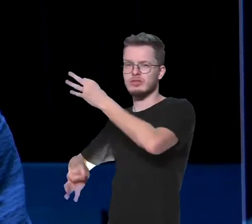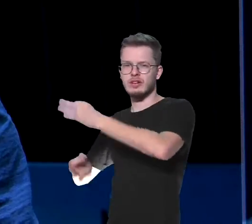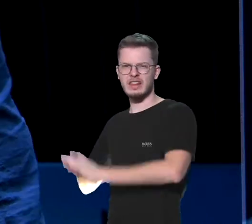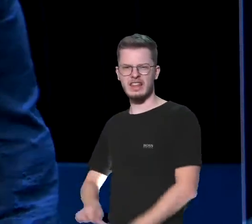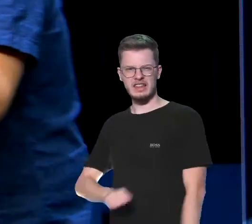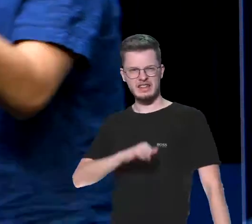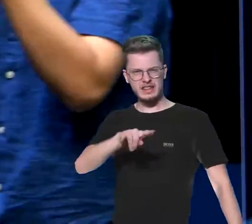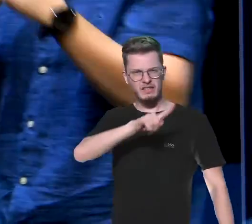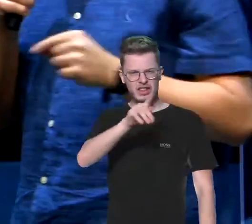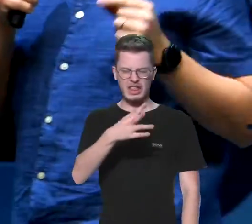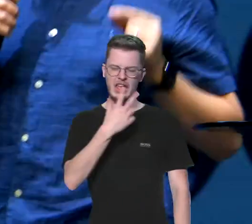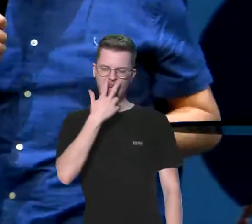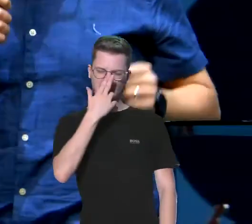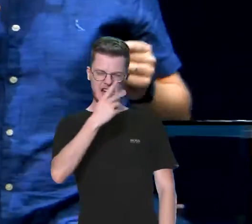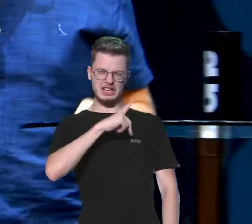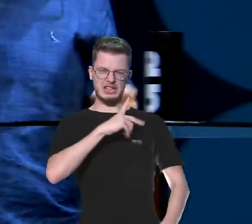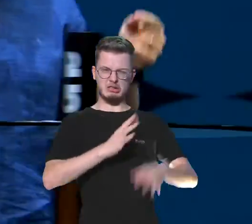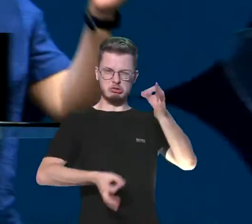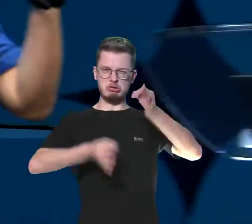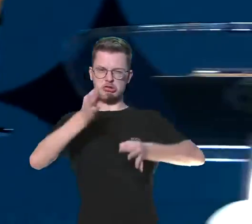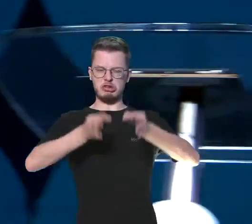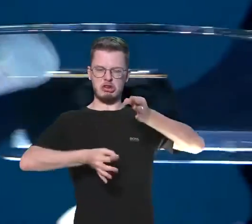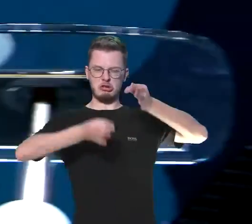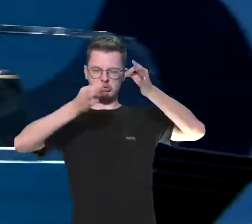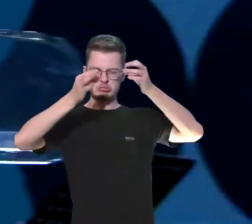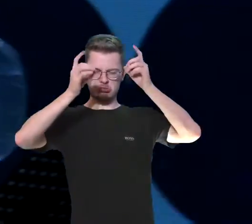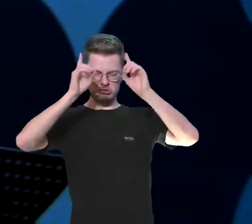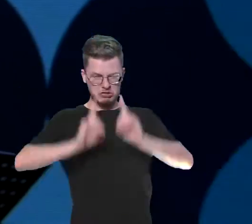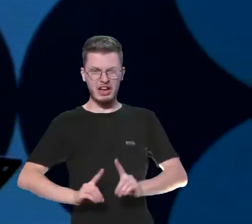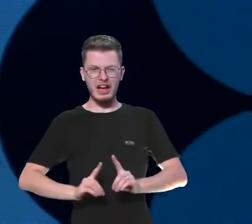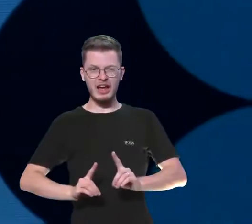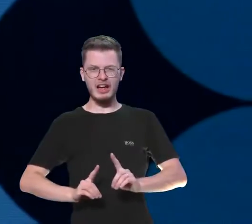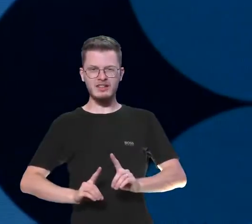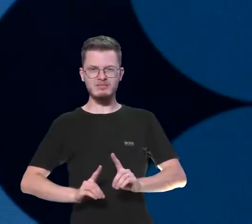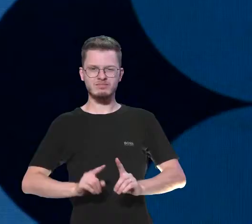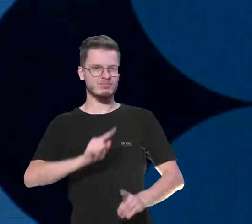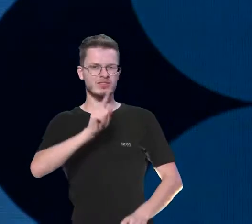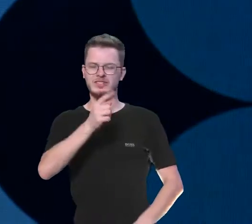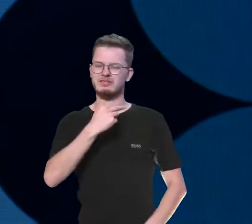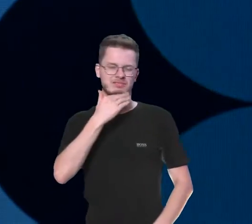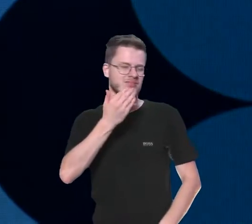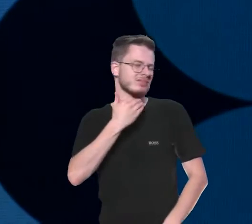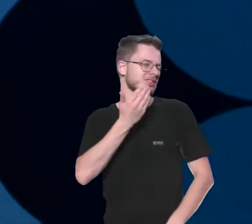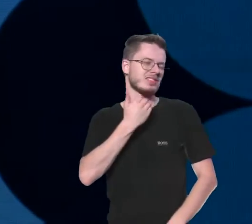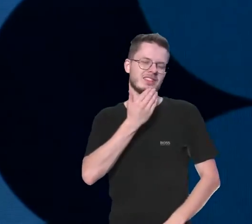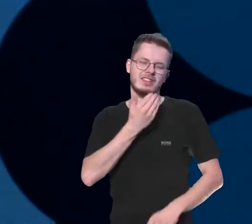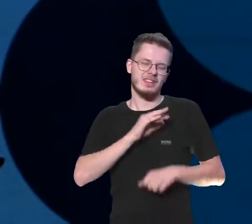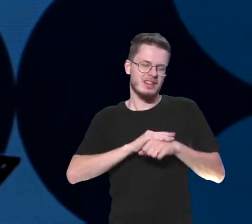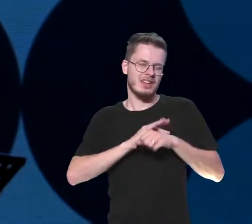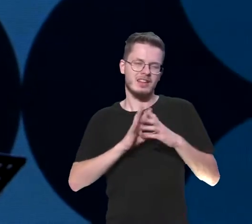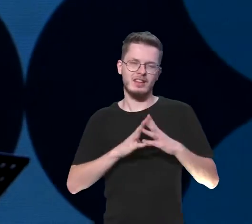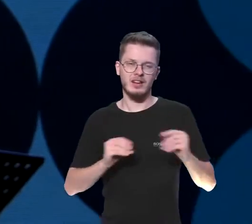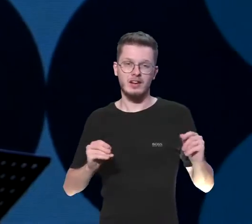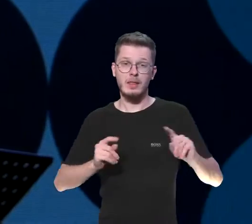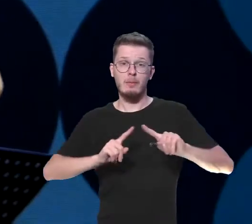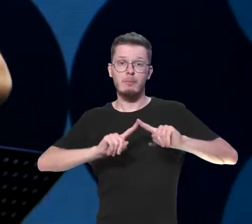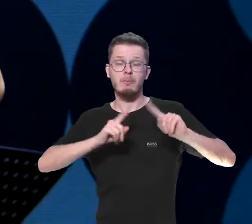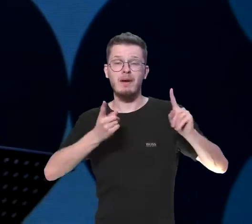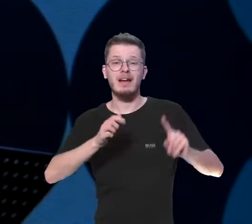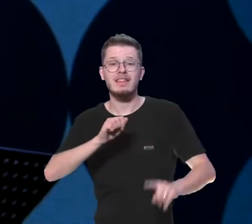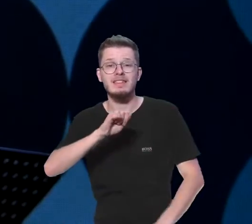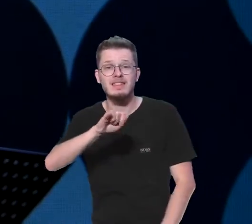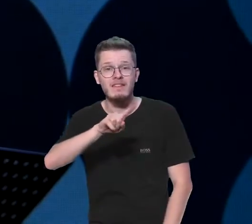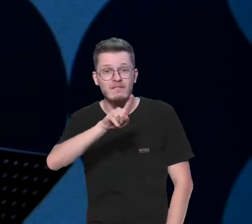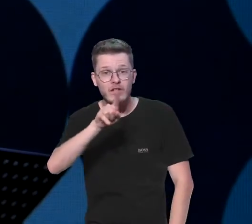cura. Mas se você entregar o direito de julgar para o Senhor, você vai receber a cura e sair daqui transformado.